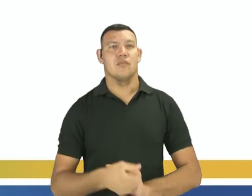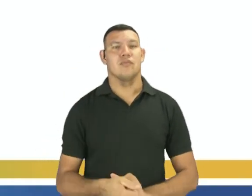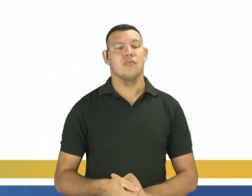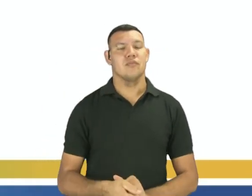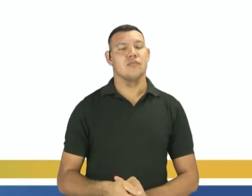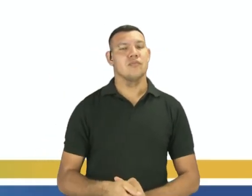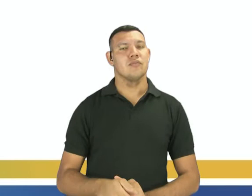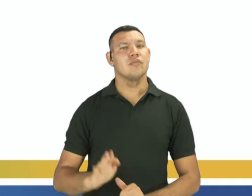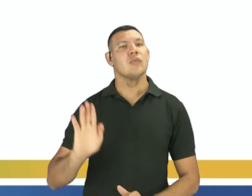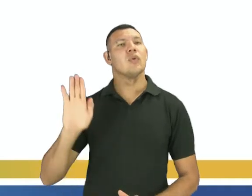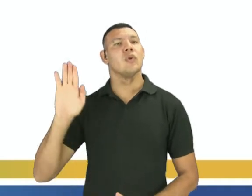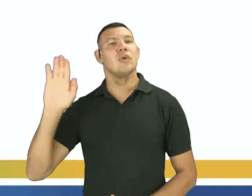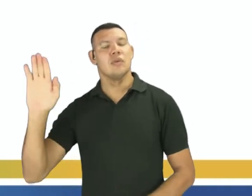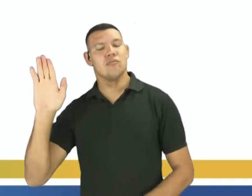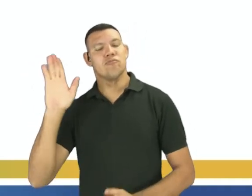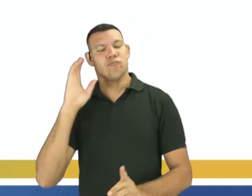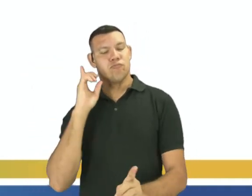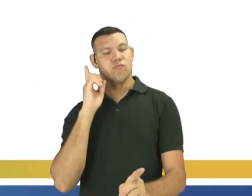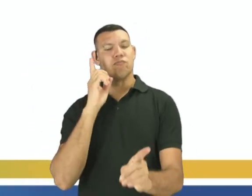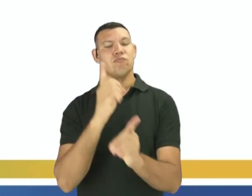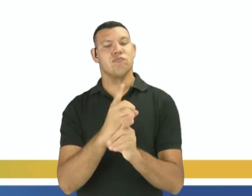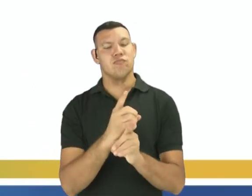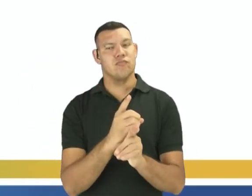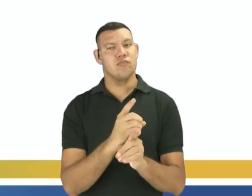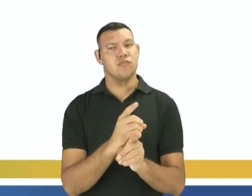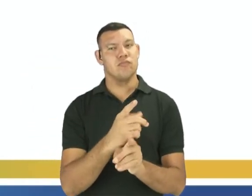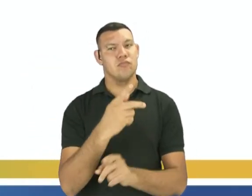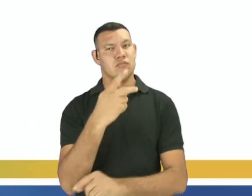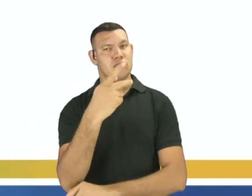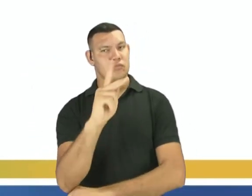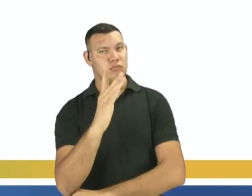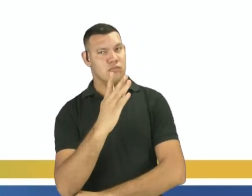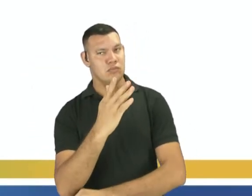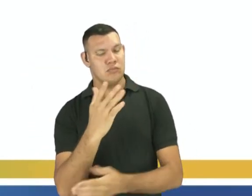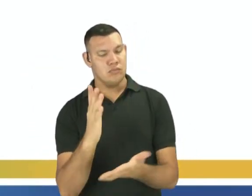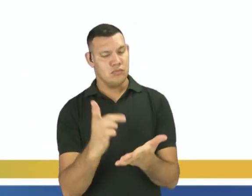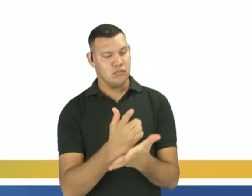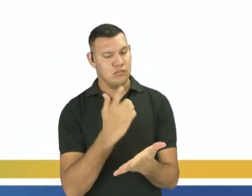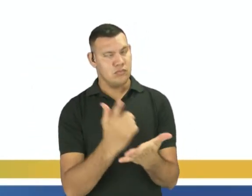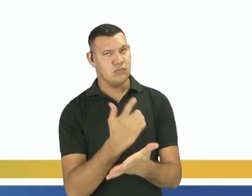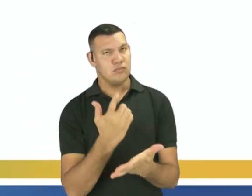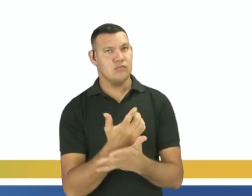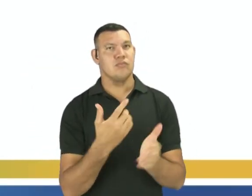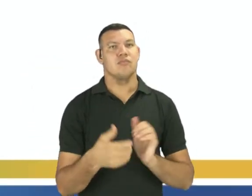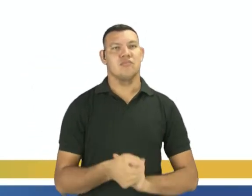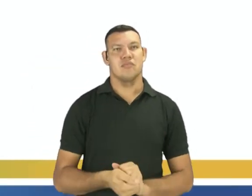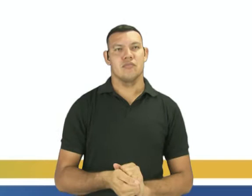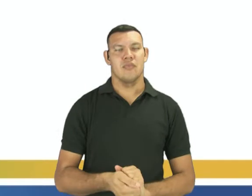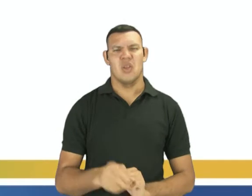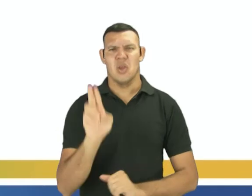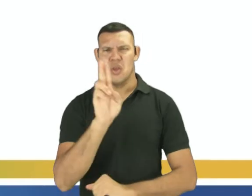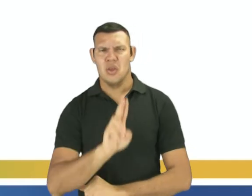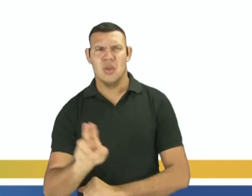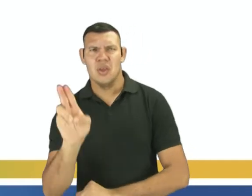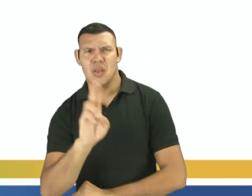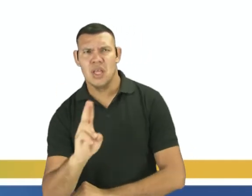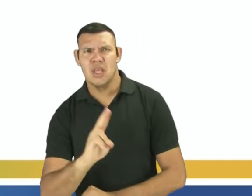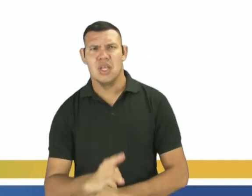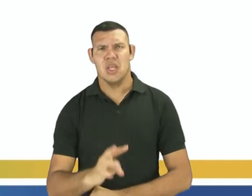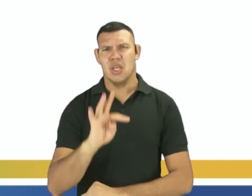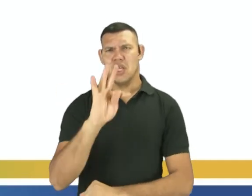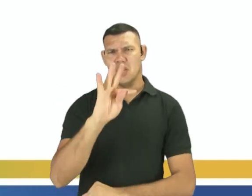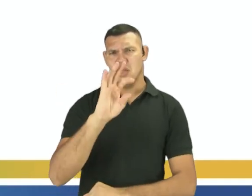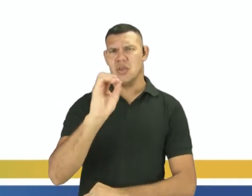verbo prometer. Então, jamais você colocaria finding your book. Não, porque o anterior a ele